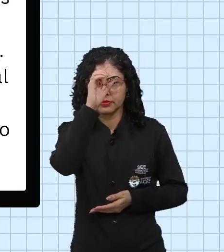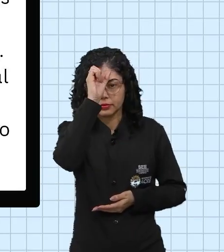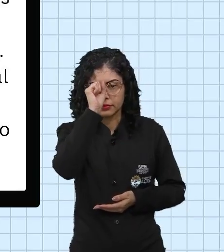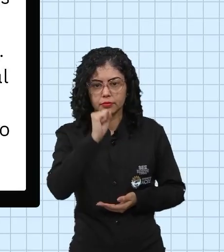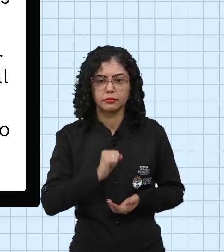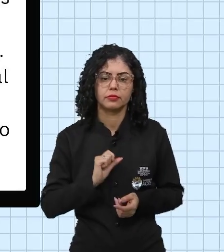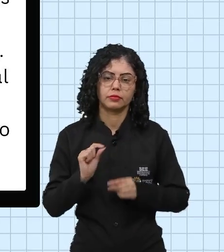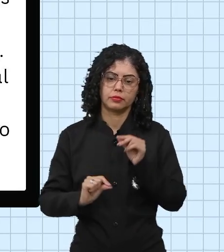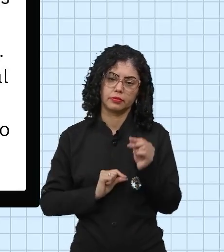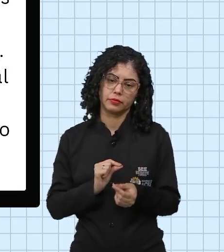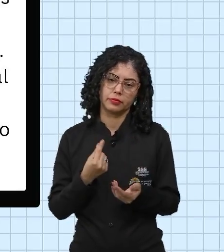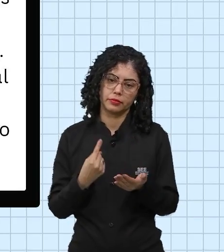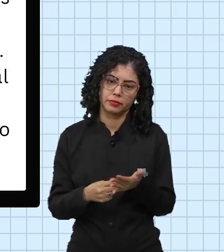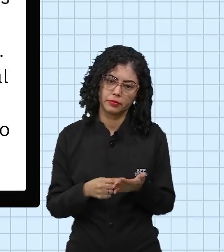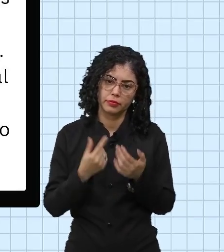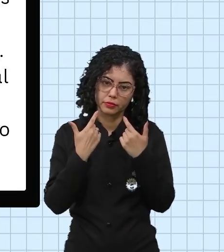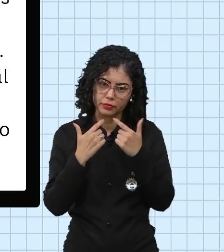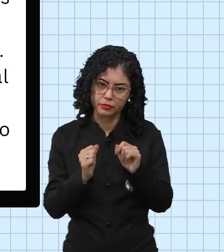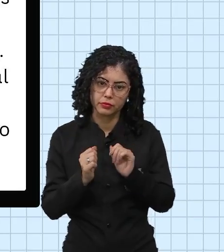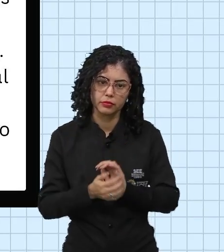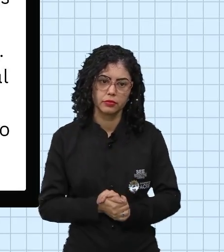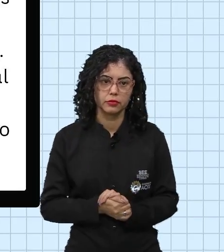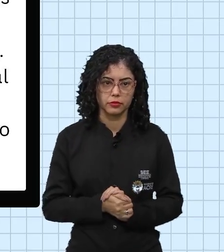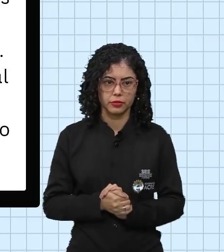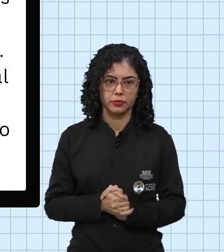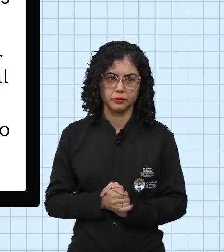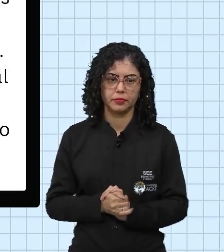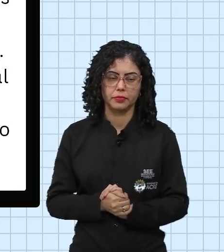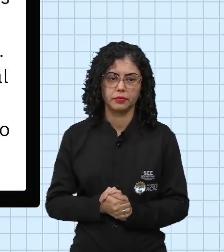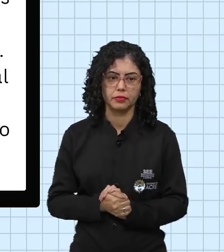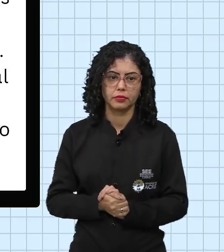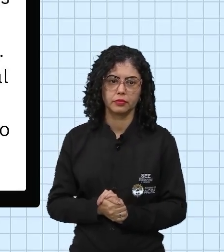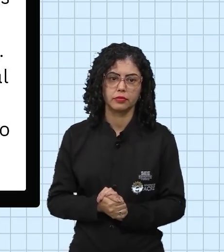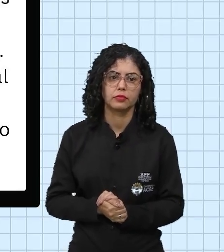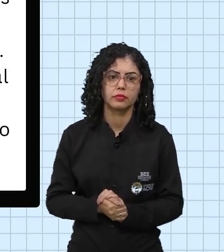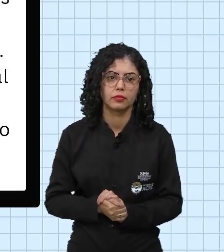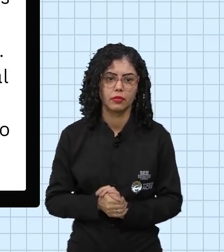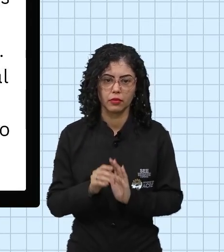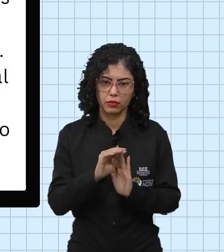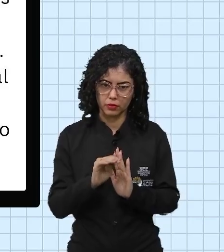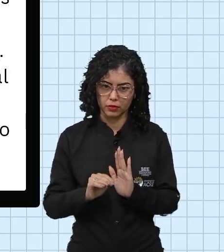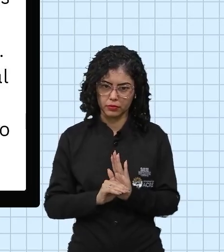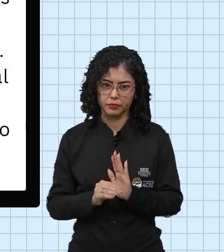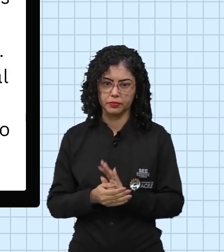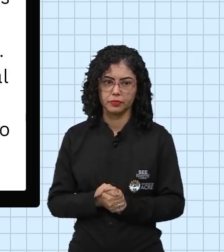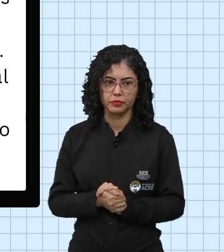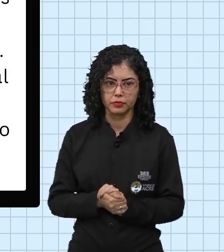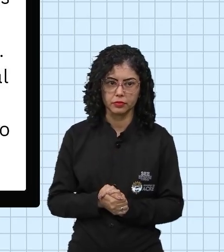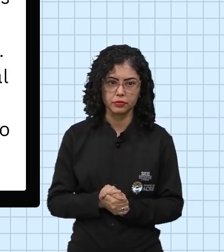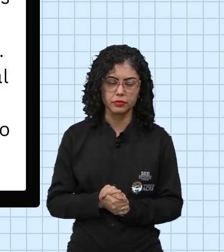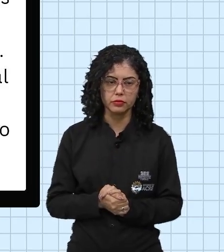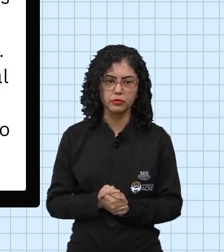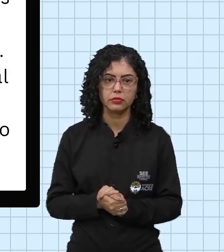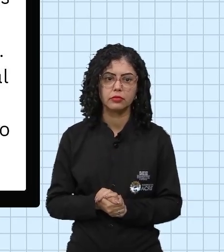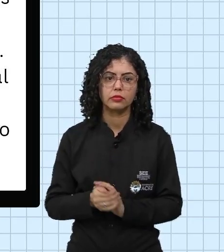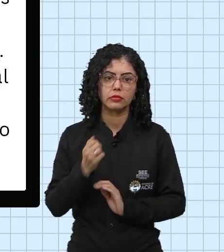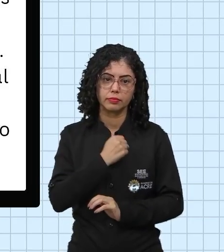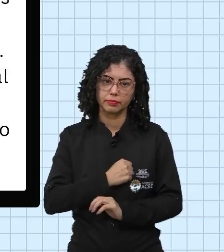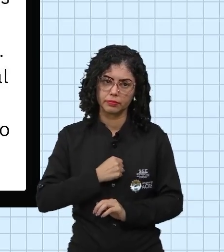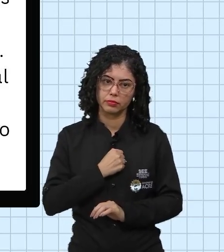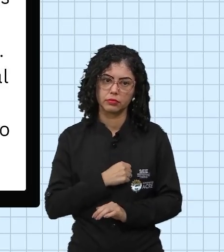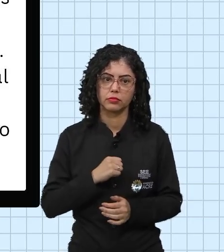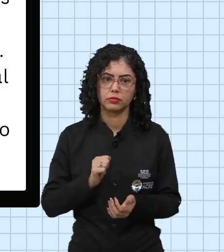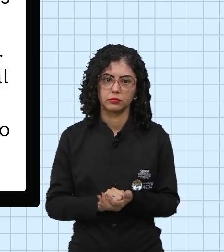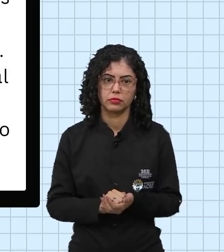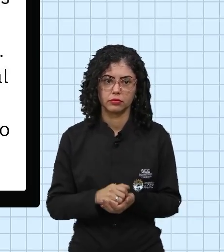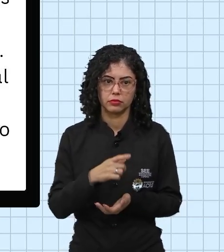o que é essas marcas linguísticas. Então vamos lá ler o trecho abaixo. Oh, que saudades que